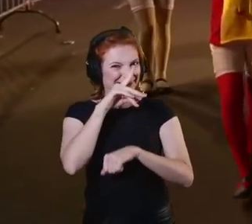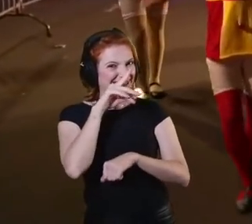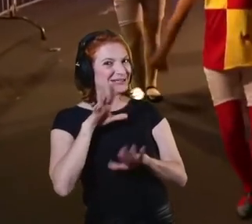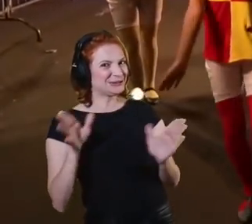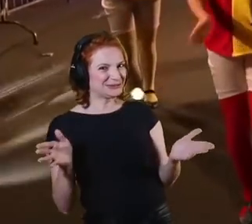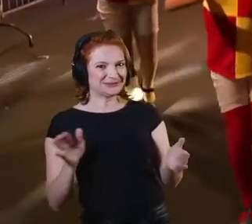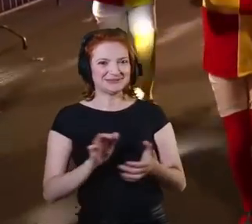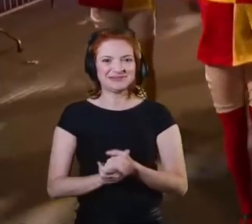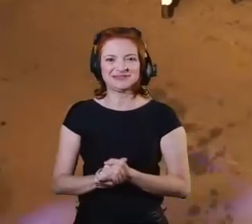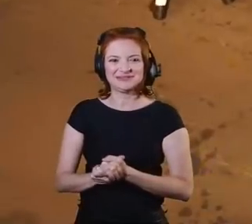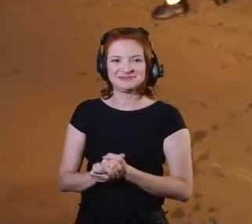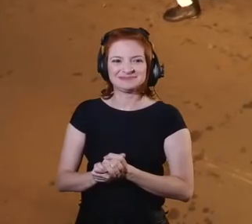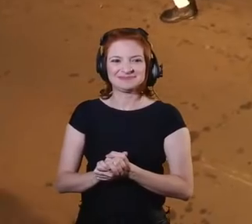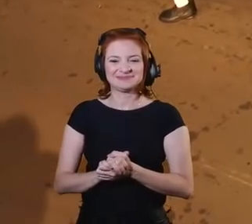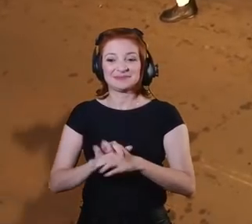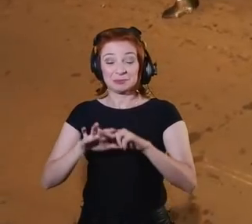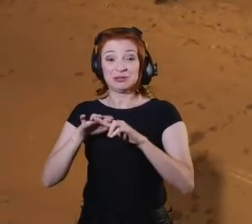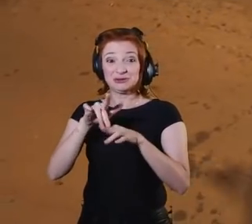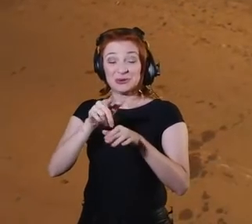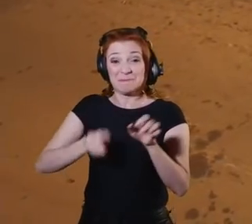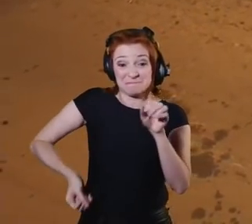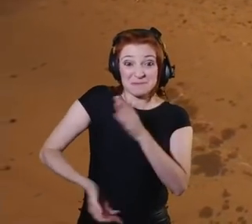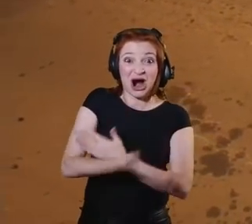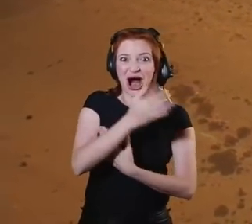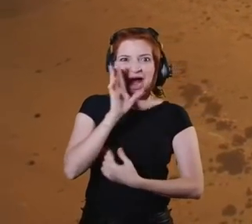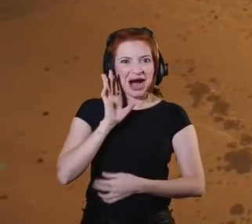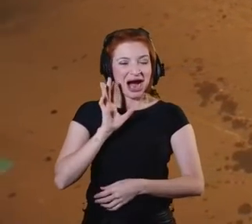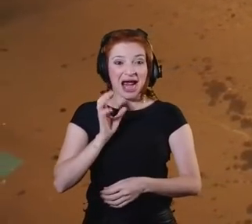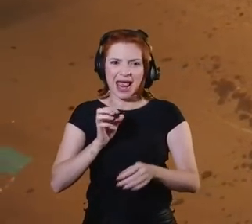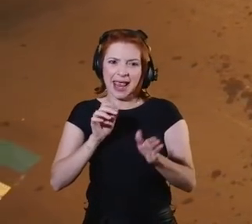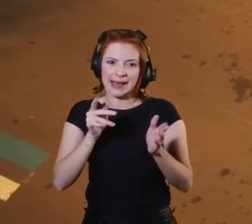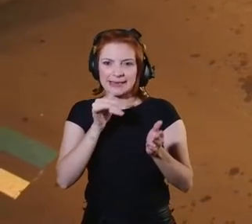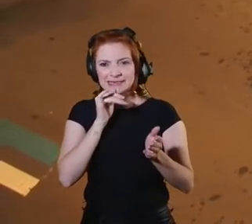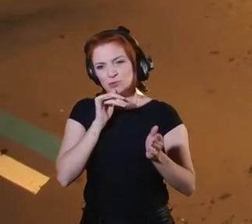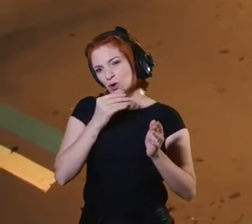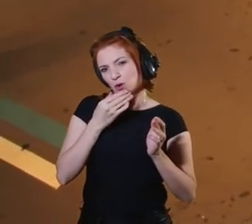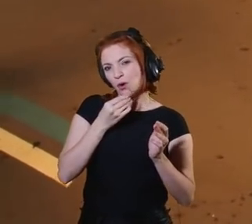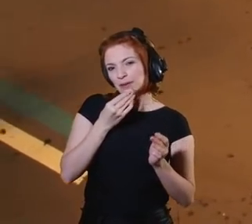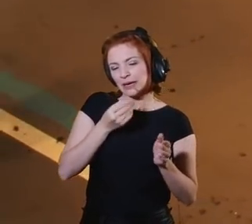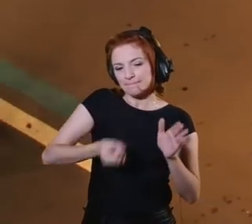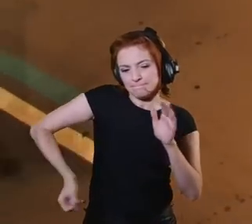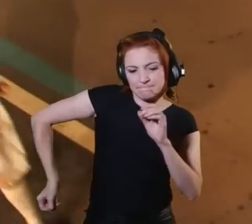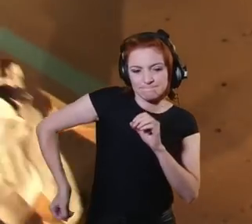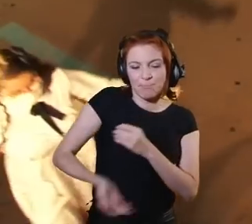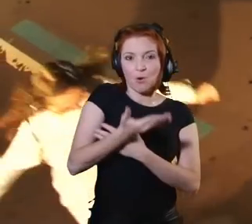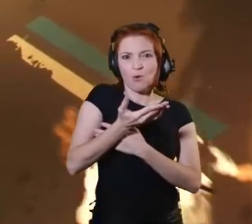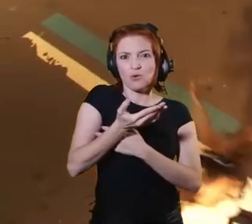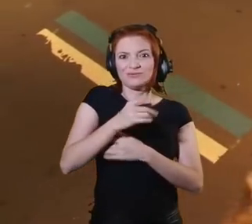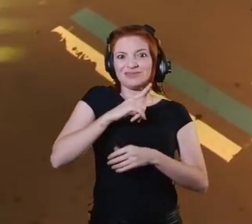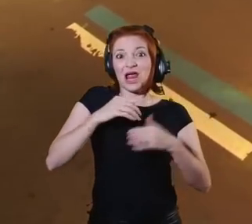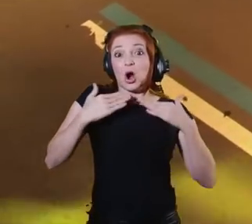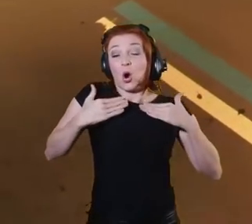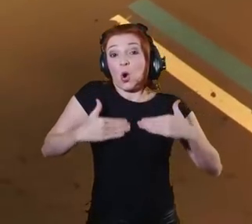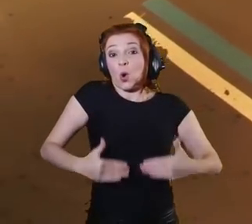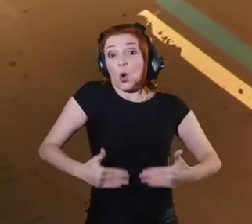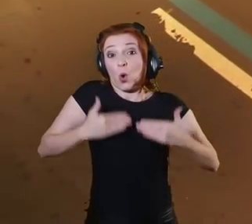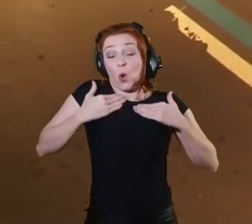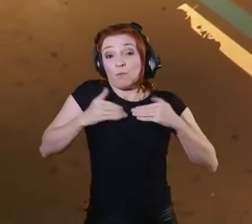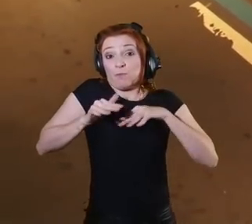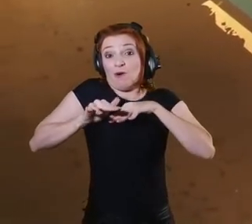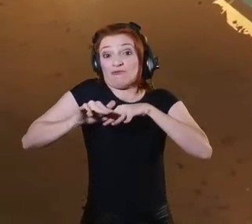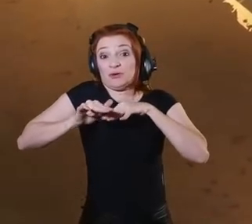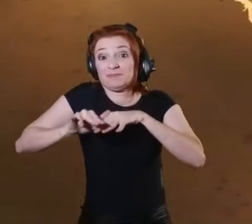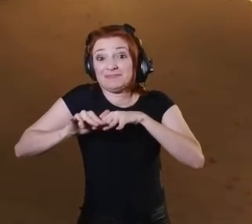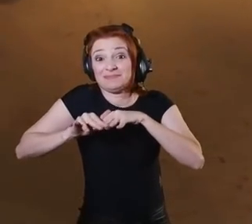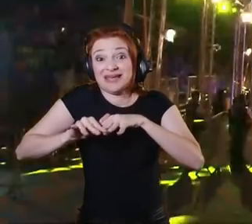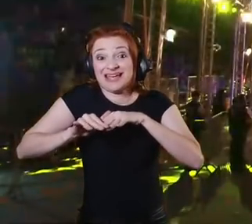Que belo espetáculo. Mas a bocha é interessante, quando o cara larga a bocha, ele faz o movimento com o corpo. Ele quer que